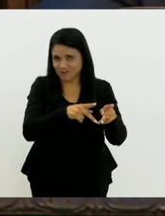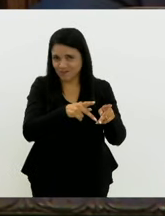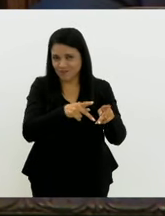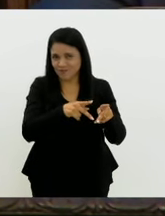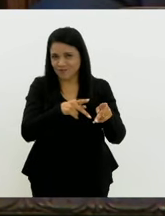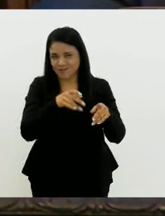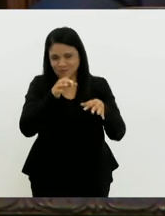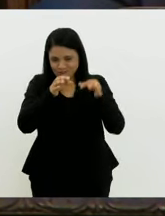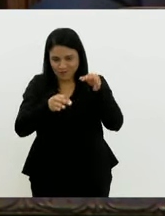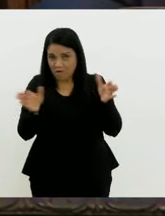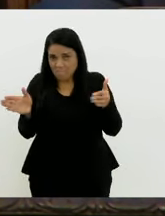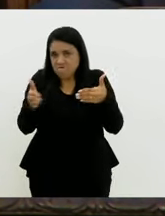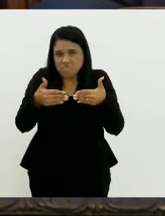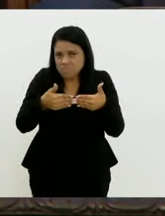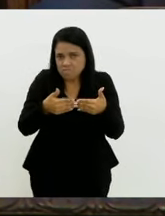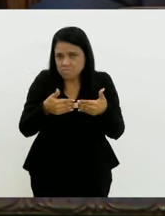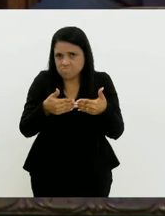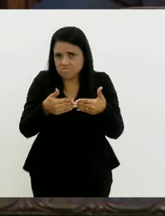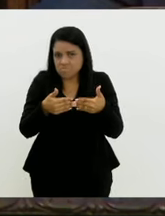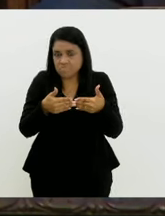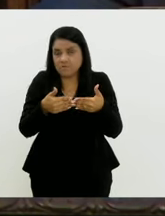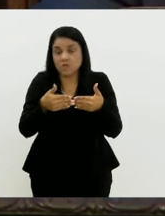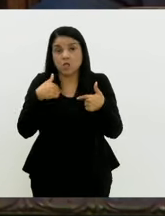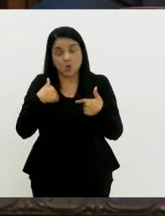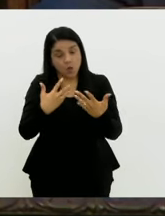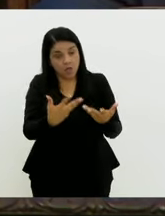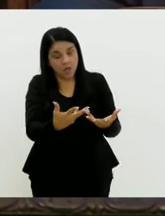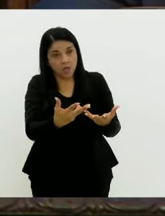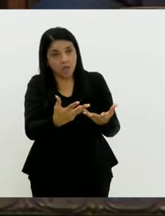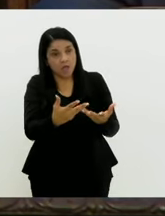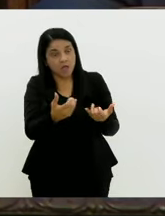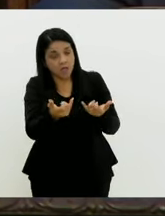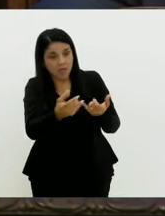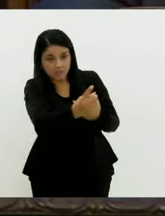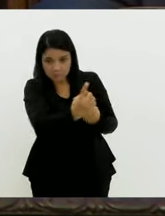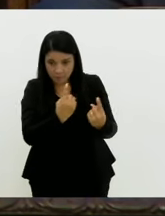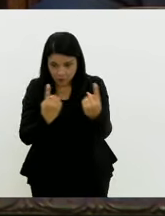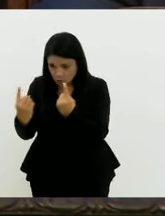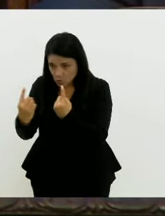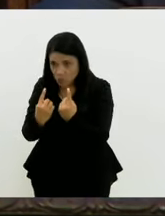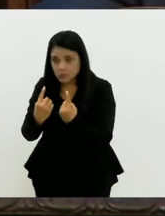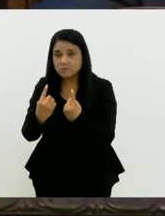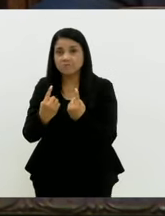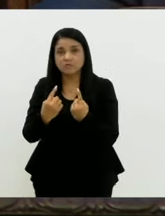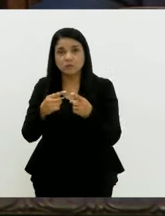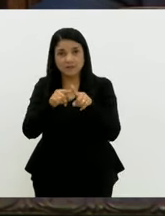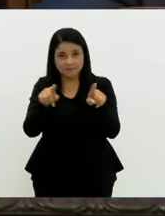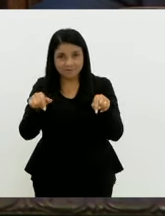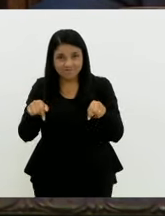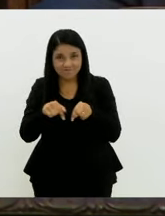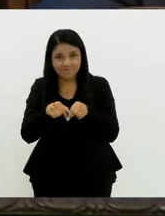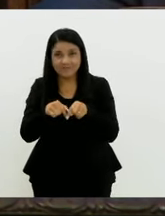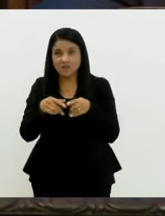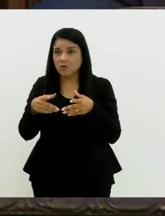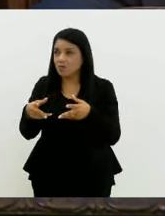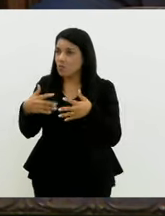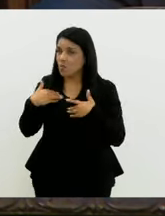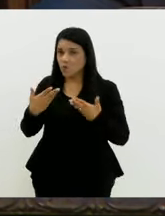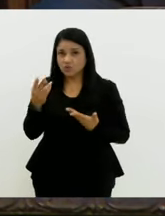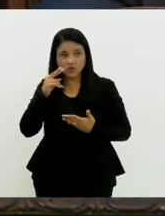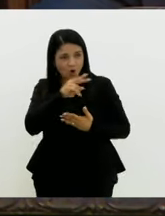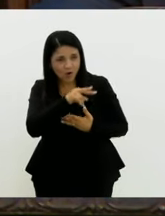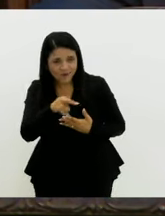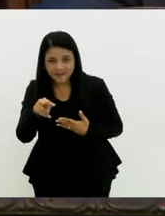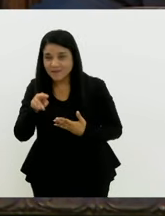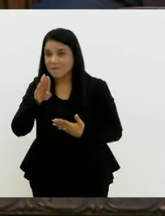de antigamente. Eu tenho recebido inúmeros dos senhores. Eu olho daqui com uma satisfação muito grande ver o Bruno